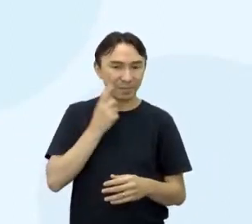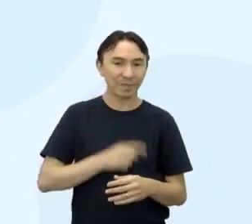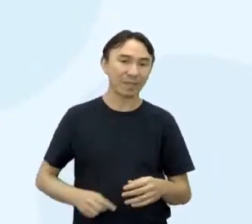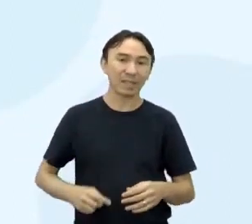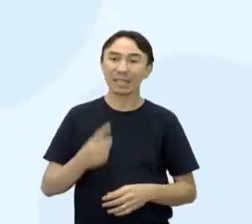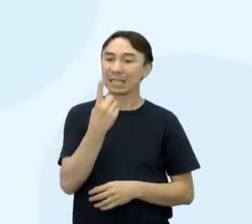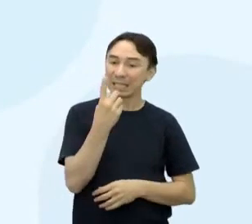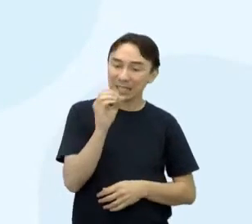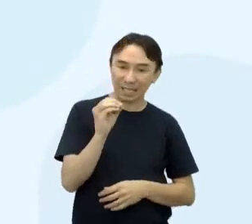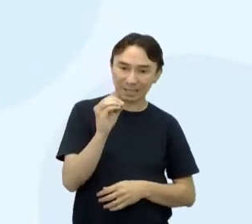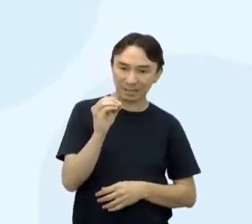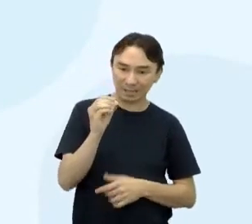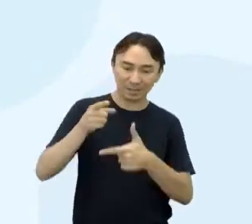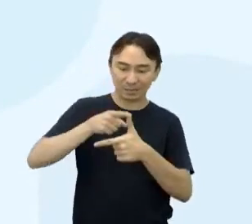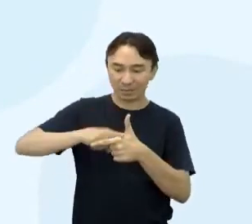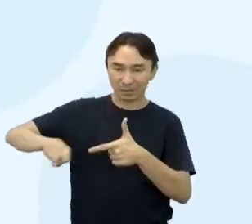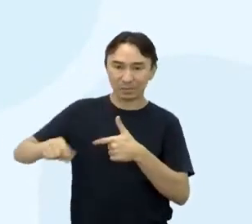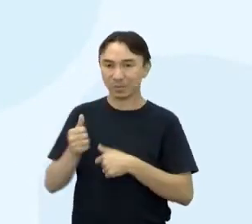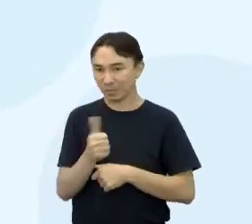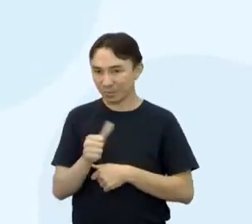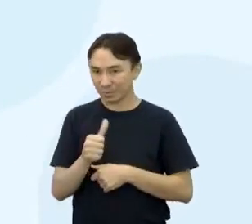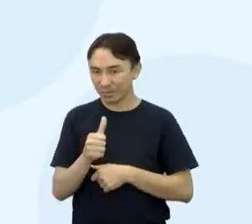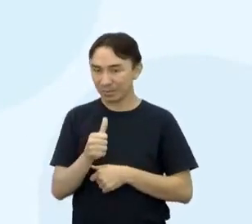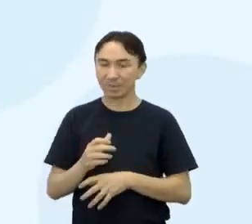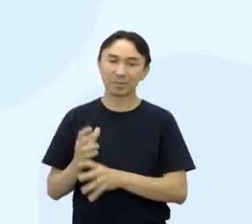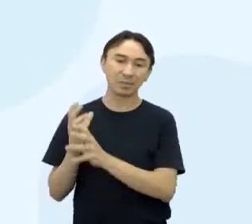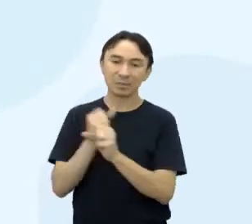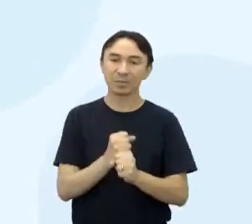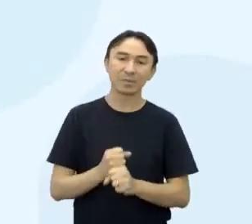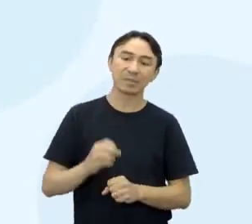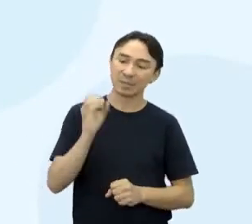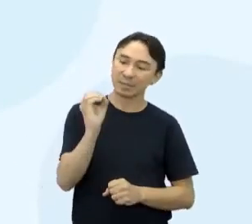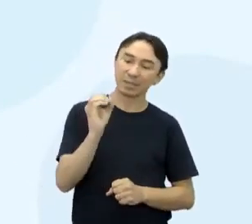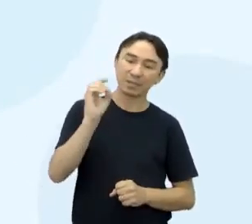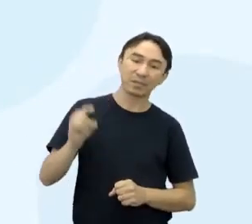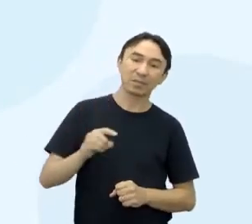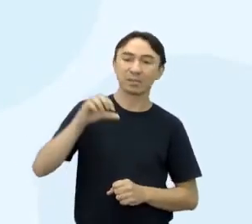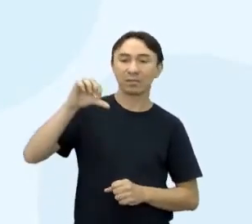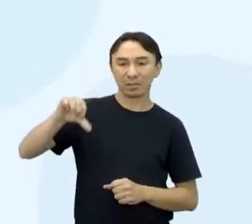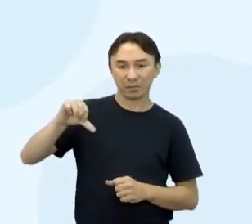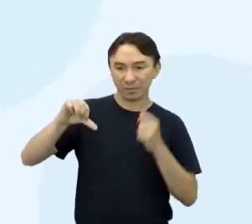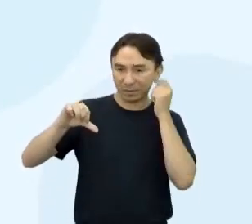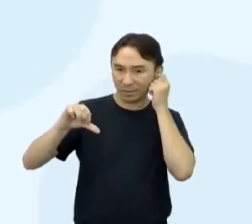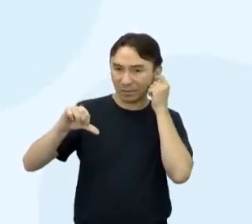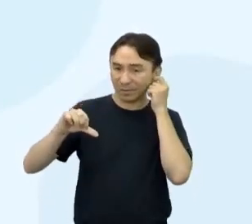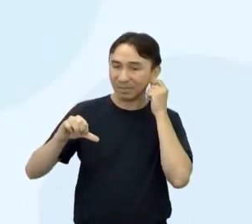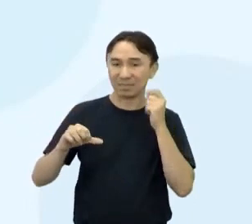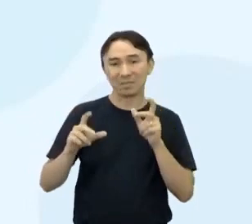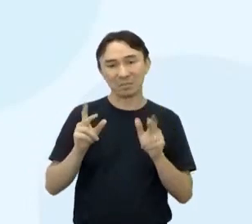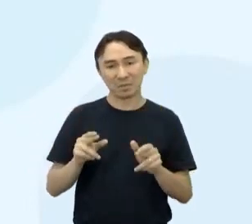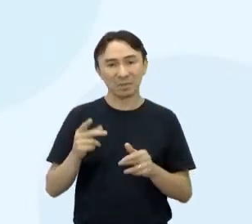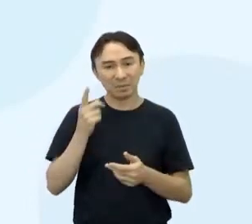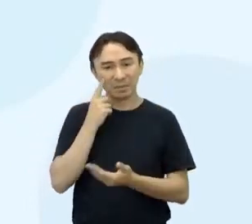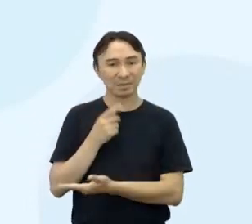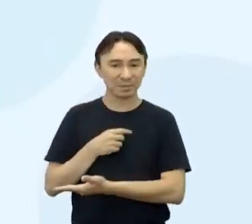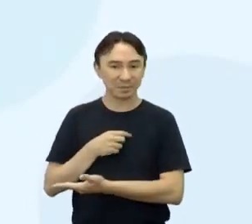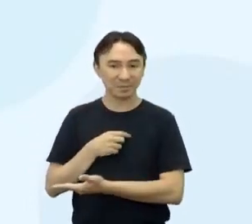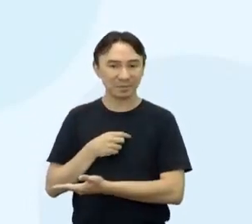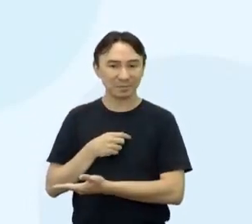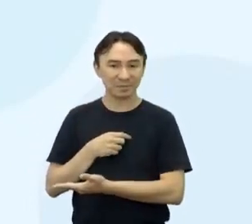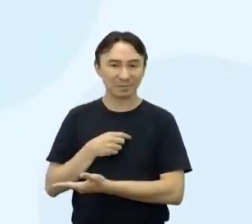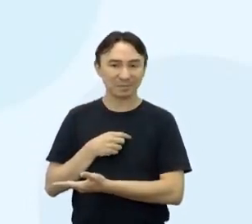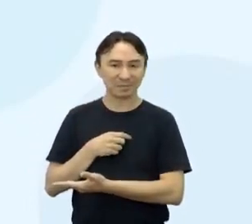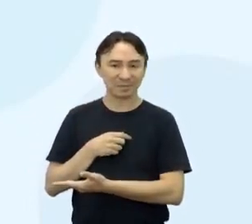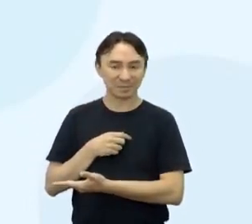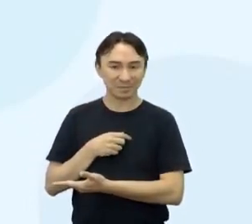a gente vai ter 0,9. Isso é a mesma coisa que escrever, ó. Vamos só tirar essa parte e escrever o final, o começo e o fim.